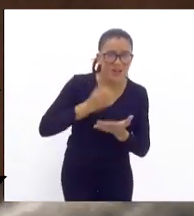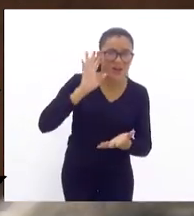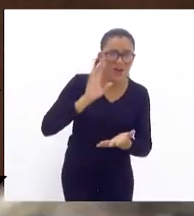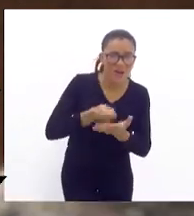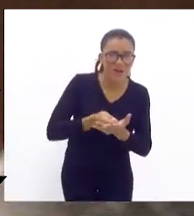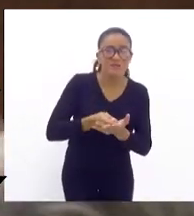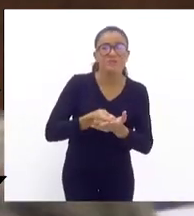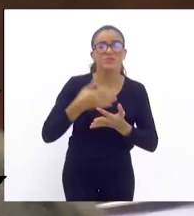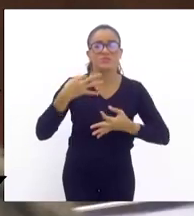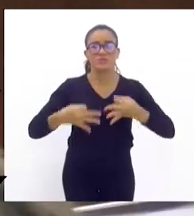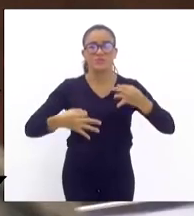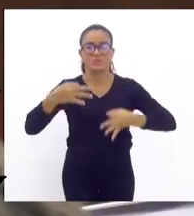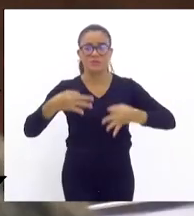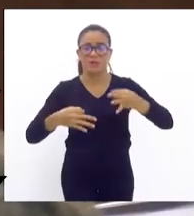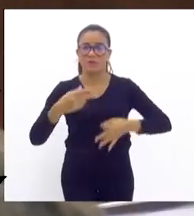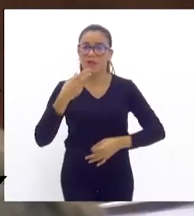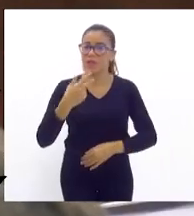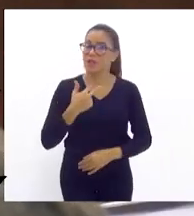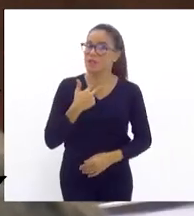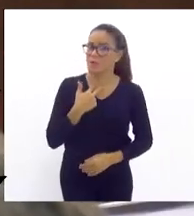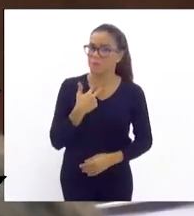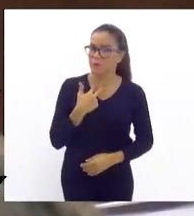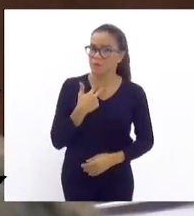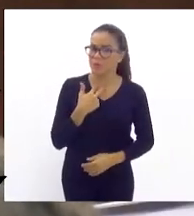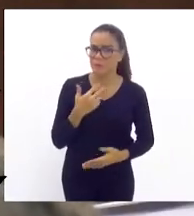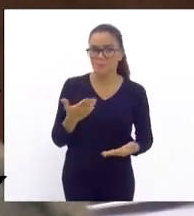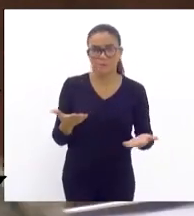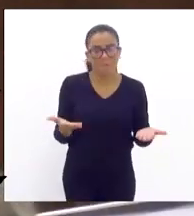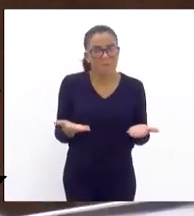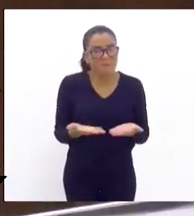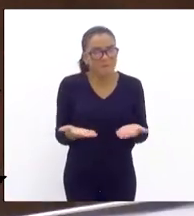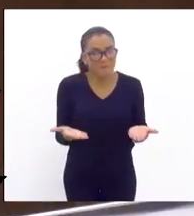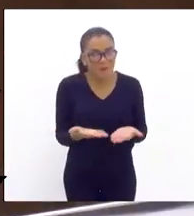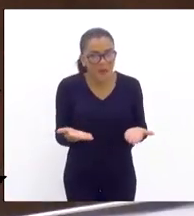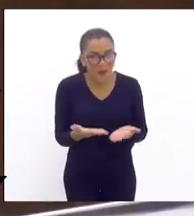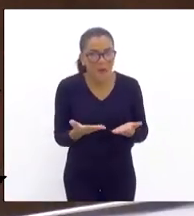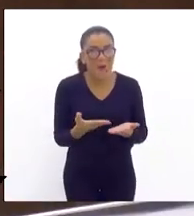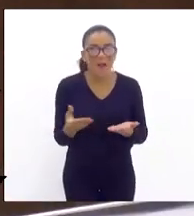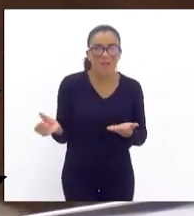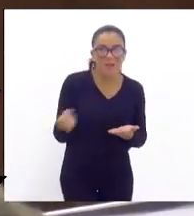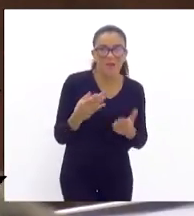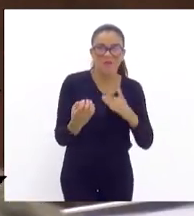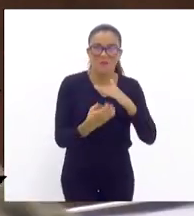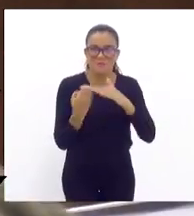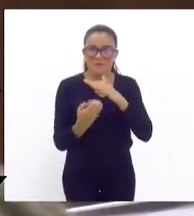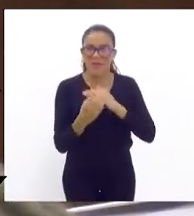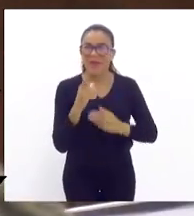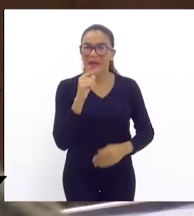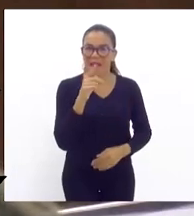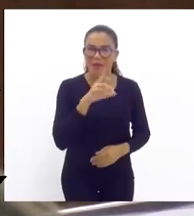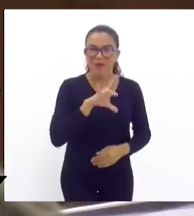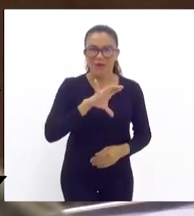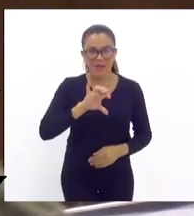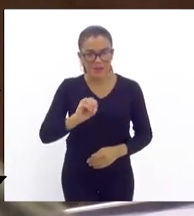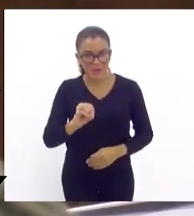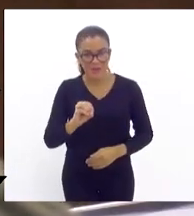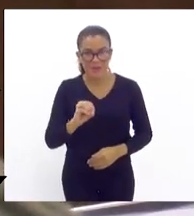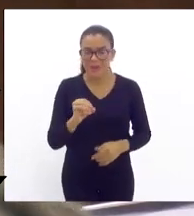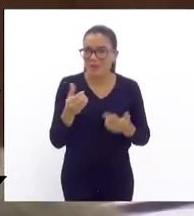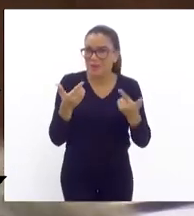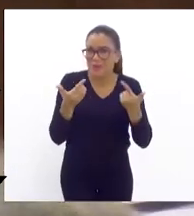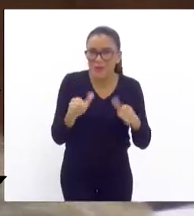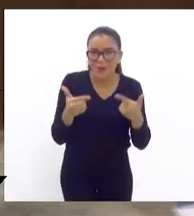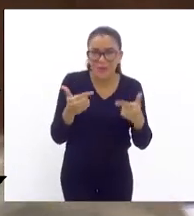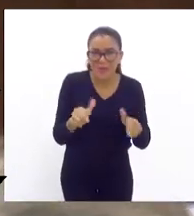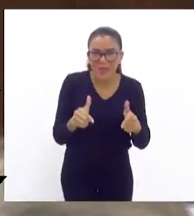súmulas, dizendo que não pode. E agora vieram as concessionárias, como disse o Licínio, não teve aumento